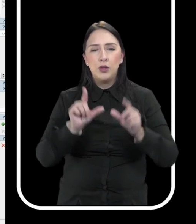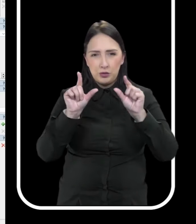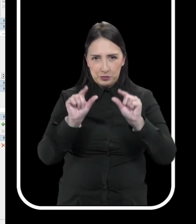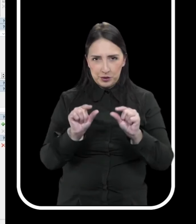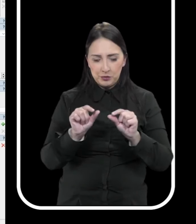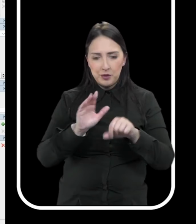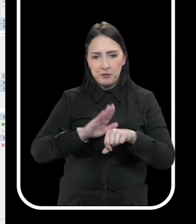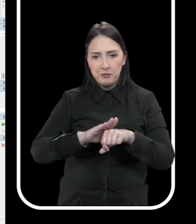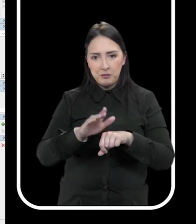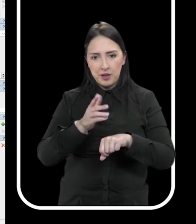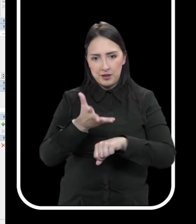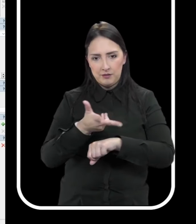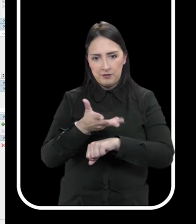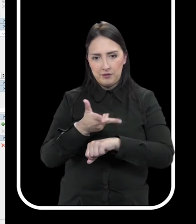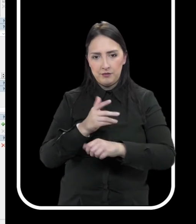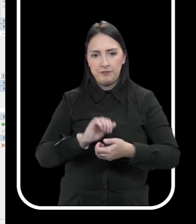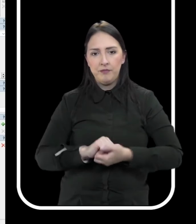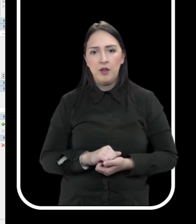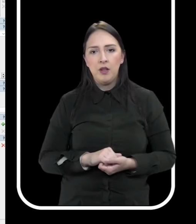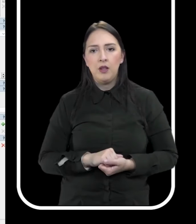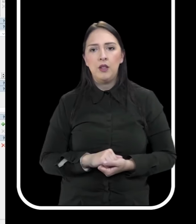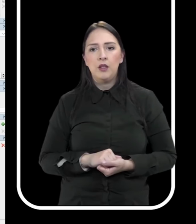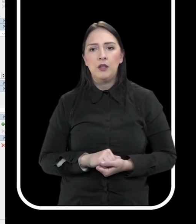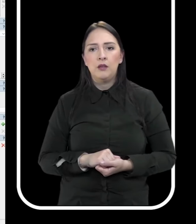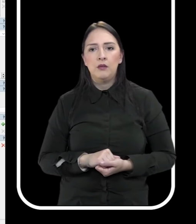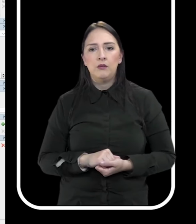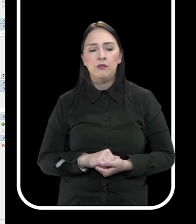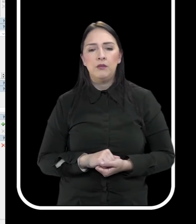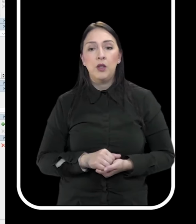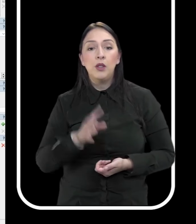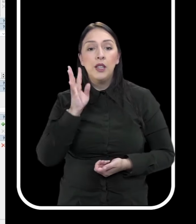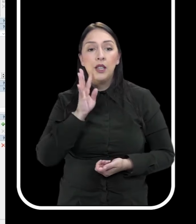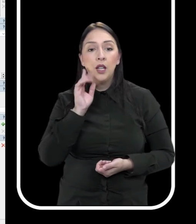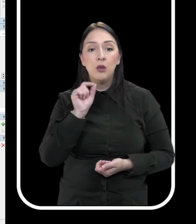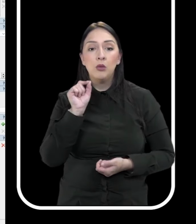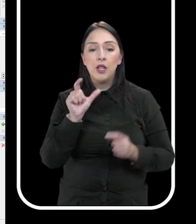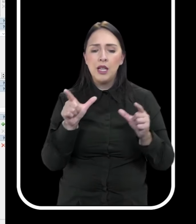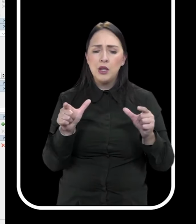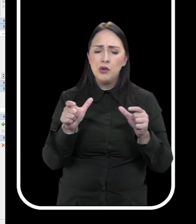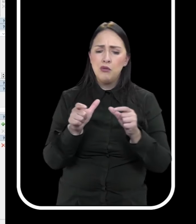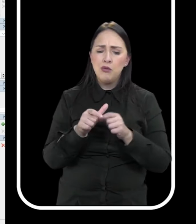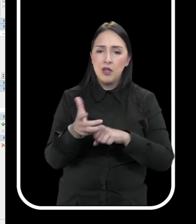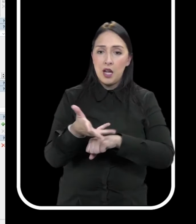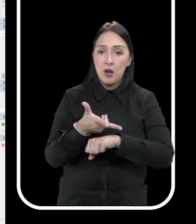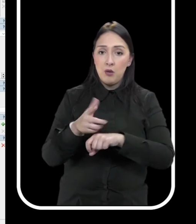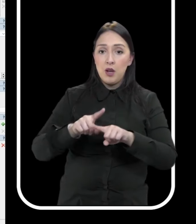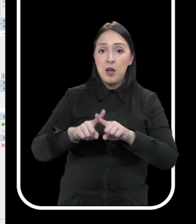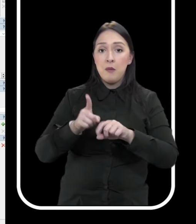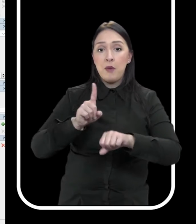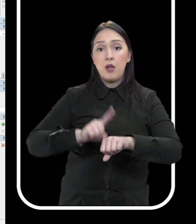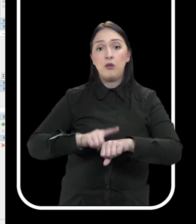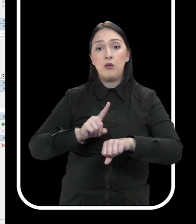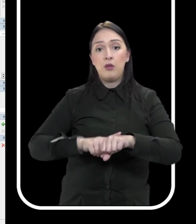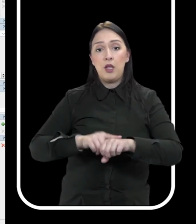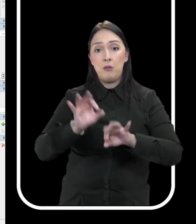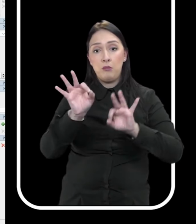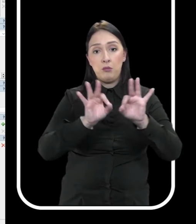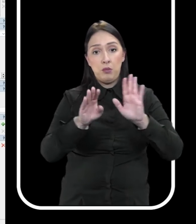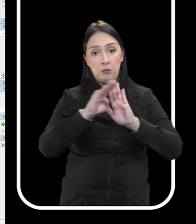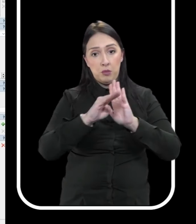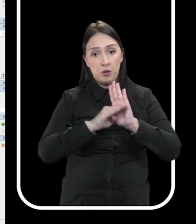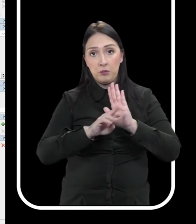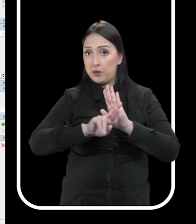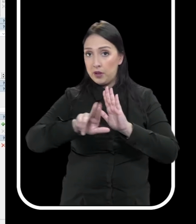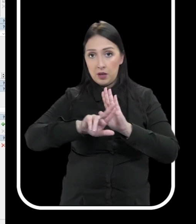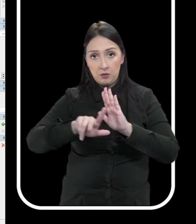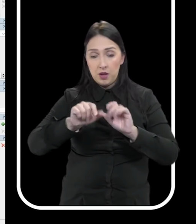vou reduzir um pouquinho mais a velocidade. O interessante é que você reduz a velocidade, mas os tempos que você programou